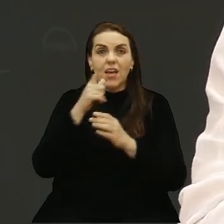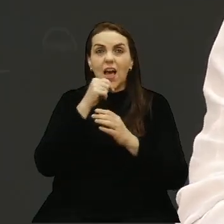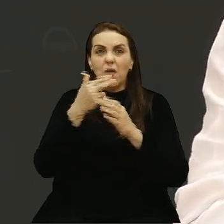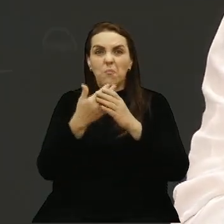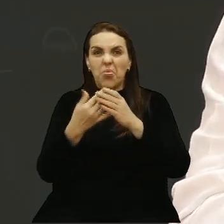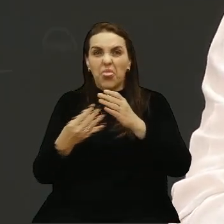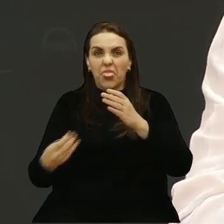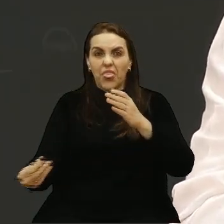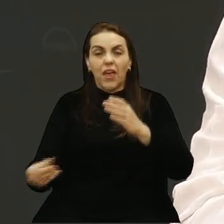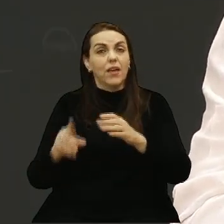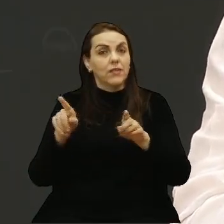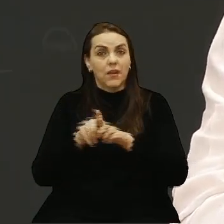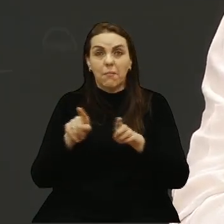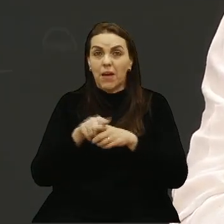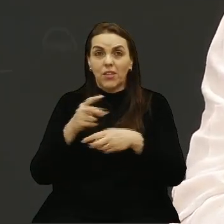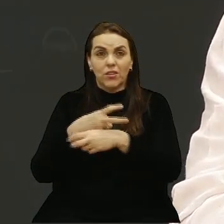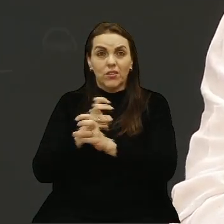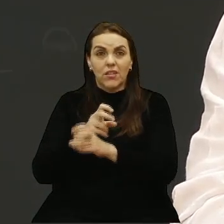igual.